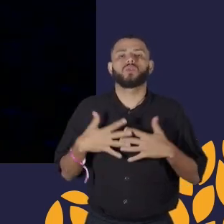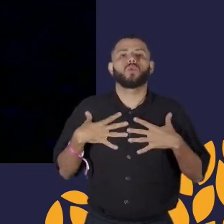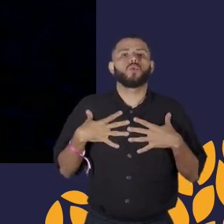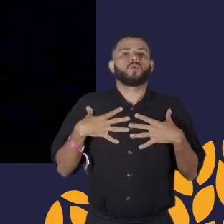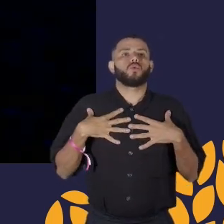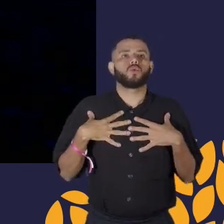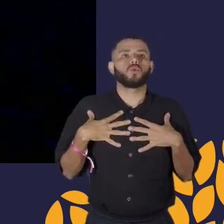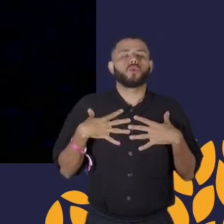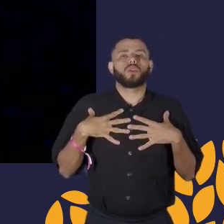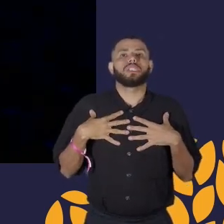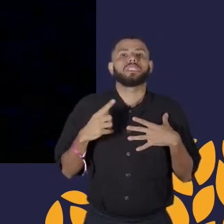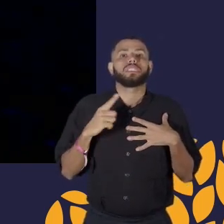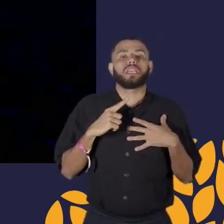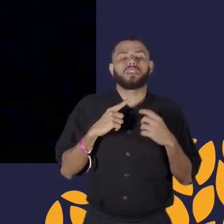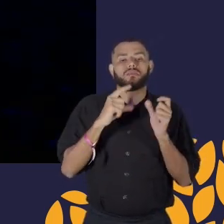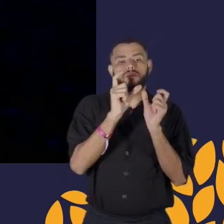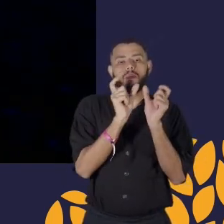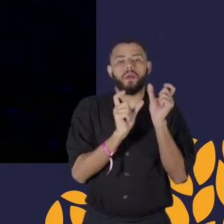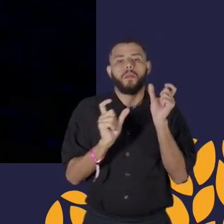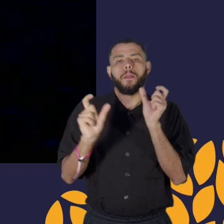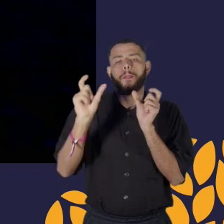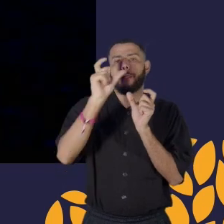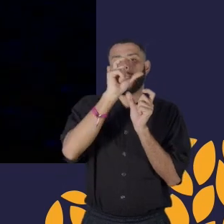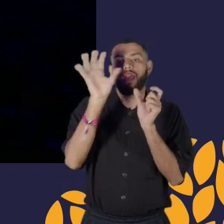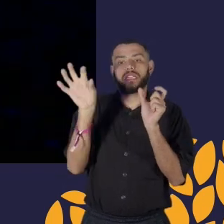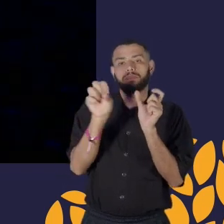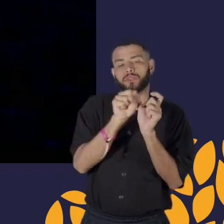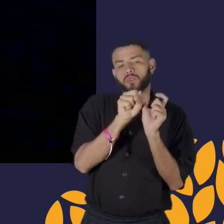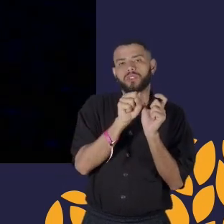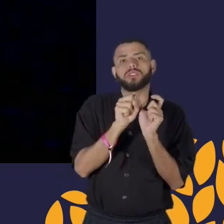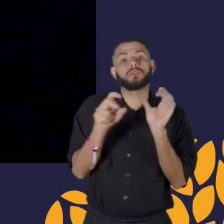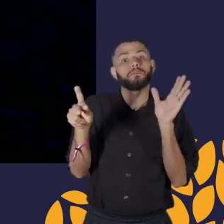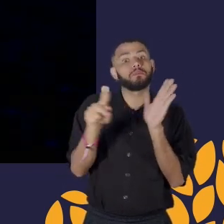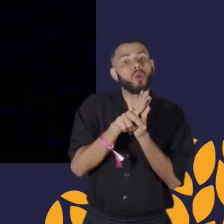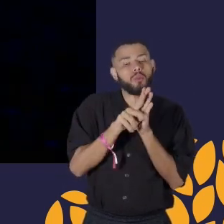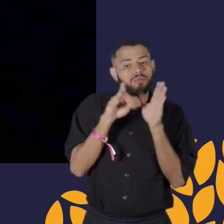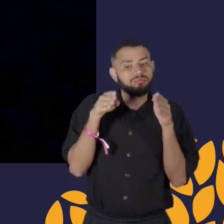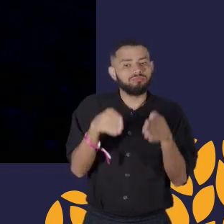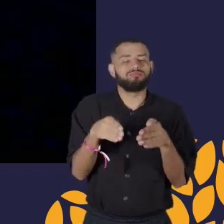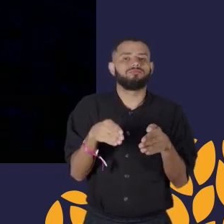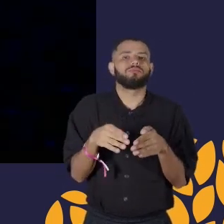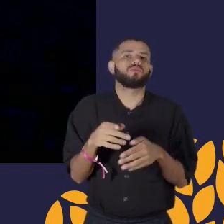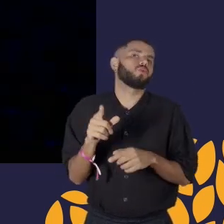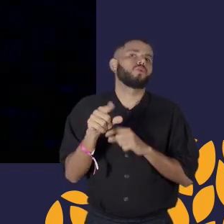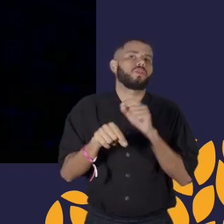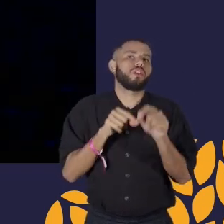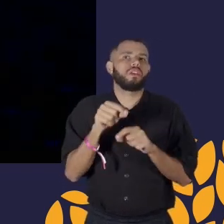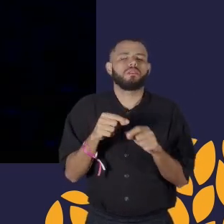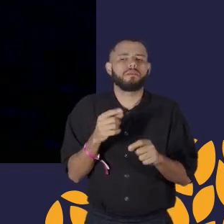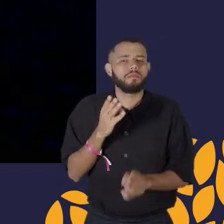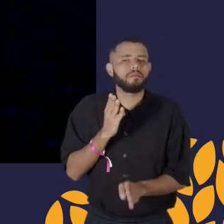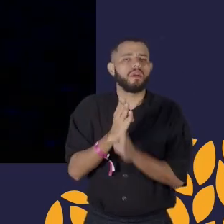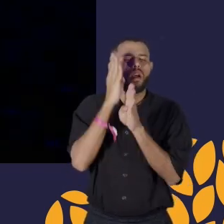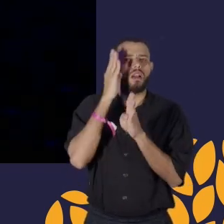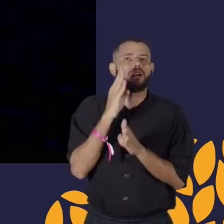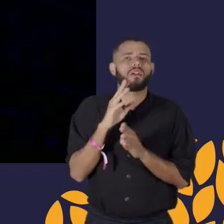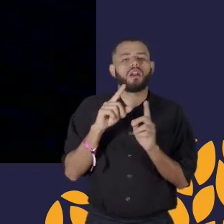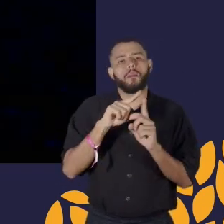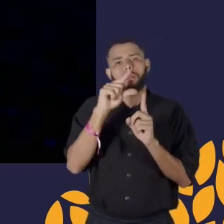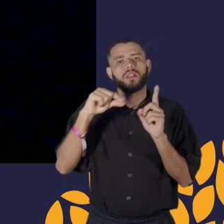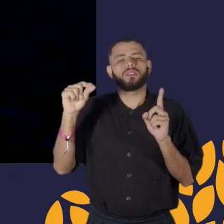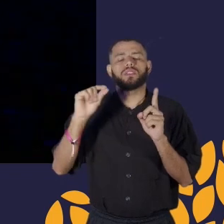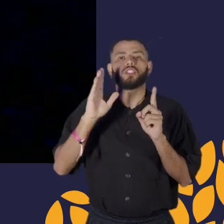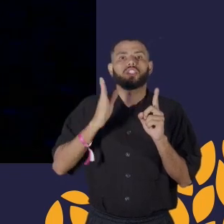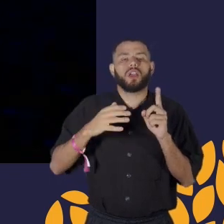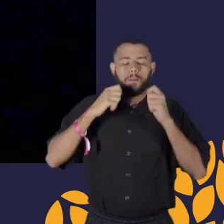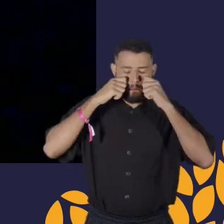tem receptores específicos, receptores ali que logo captam os componentes da planta e já jogam para a corrente